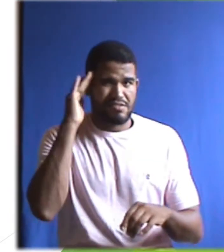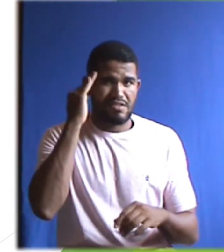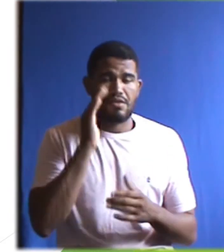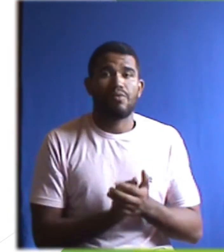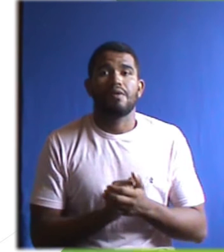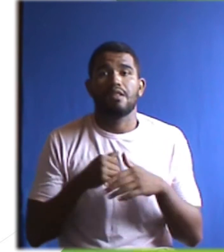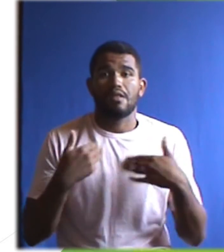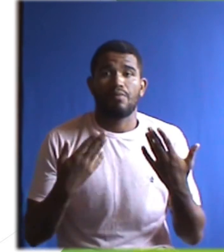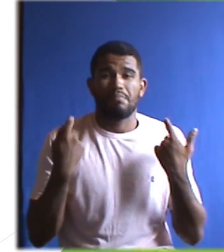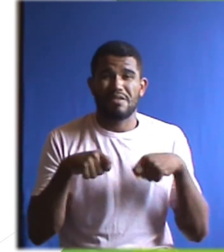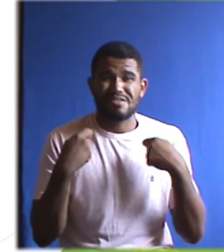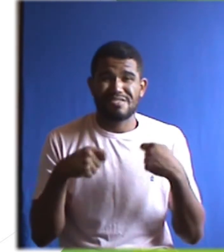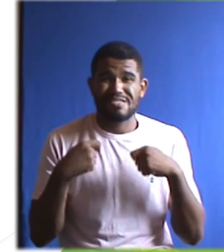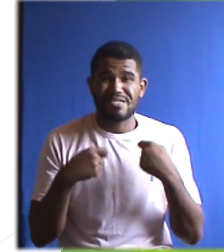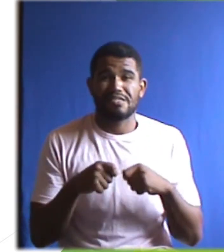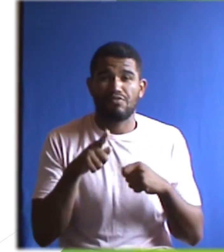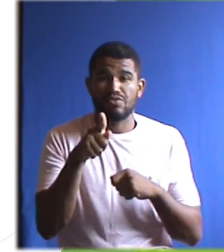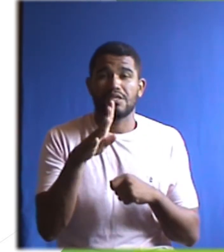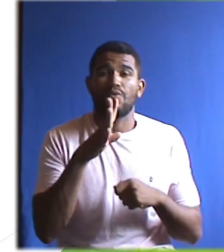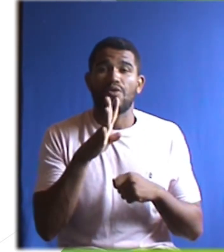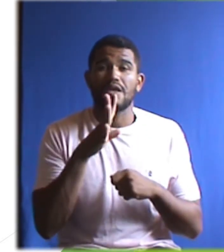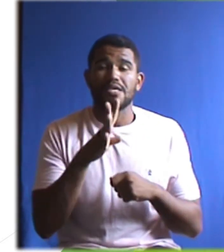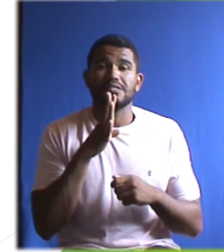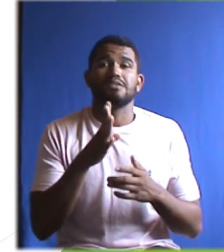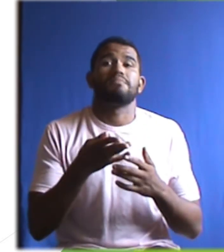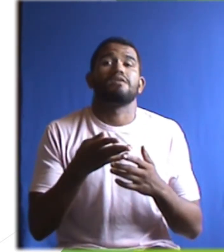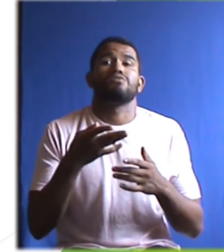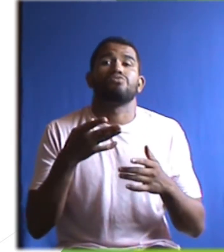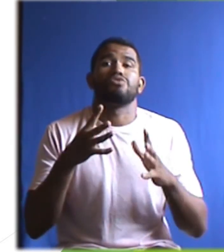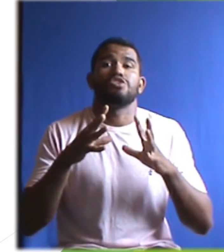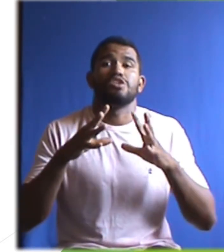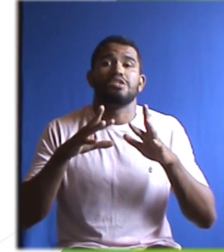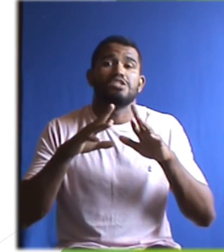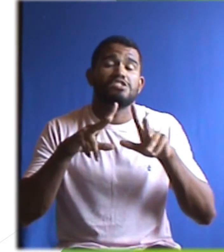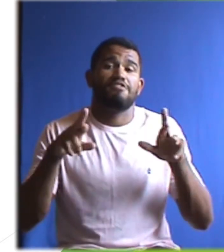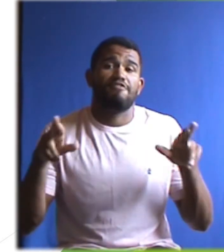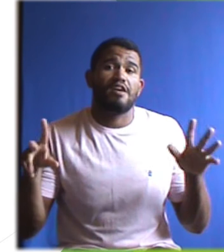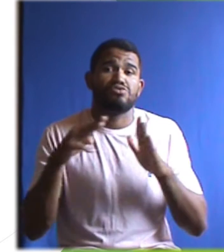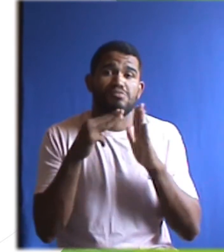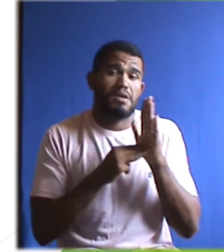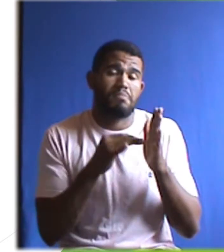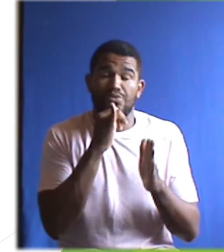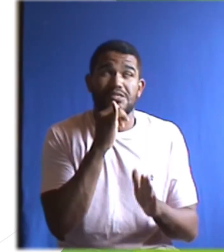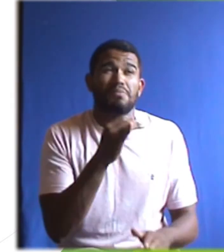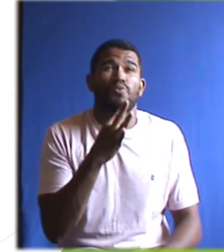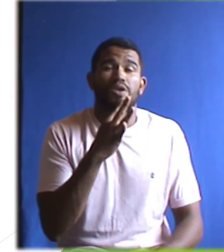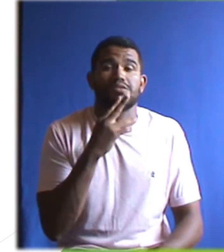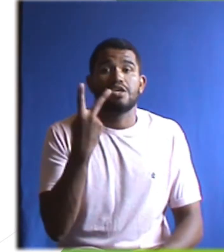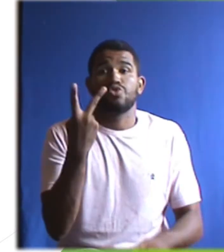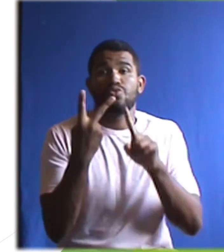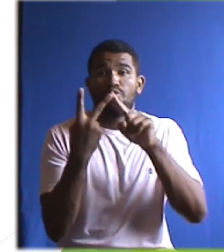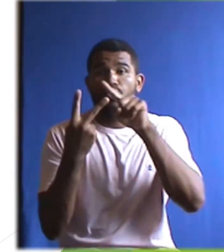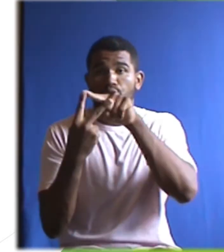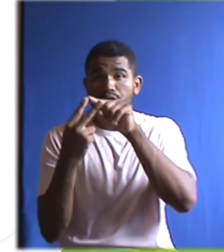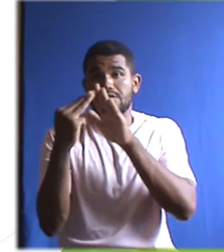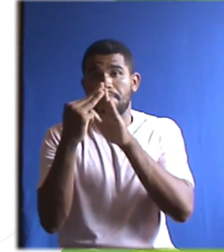deficiência. É necessário, para tanto, como vocês viram, que você tenha um domínio, assim, um conhecimento de pelo